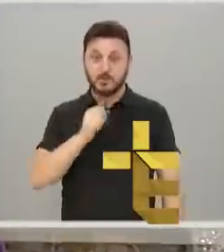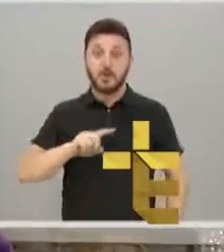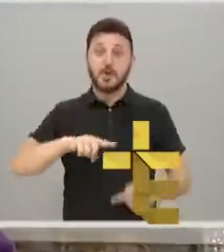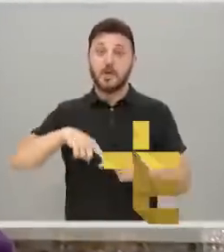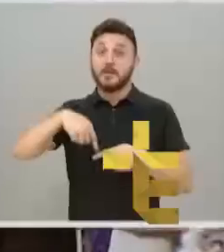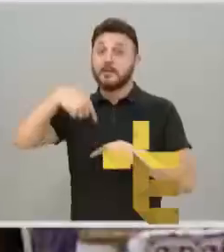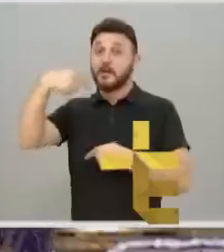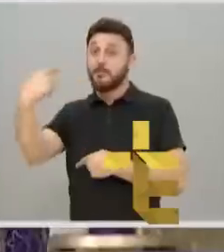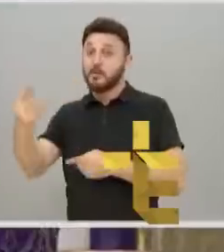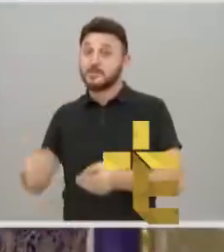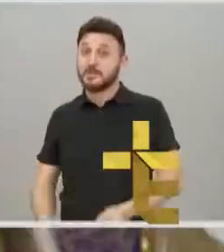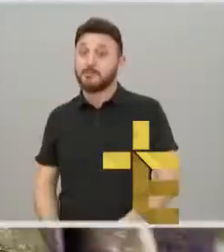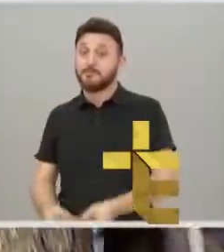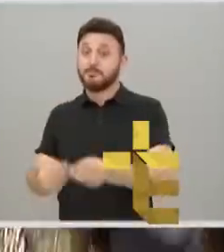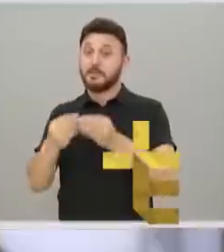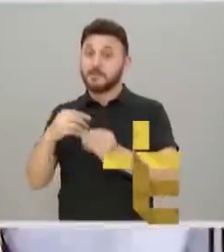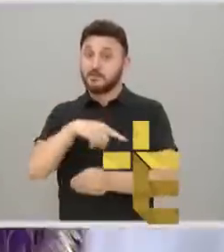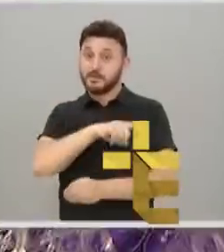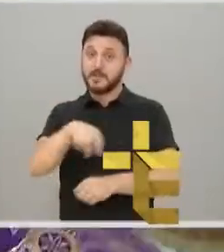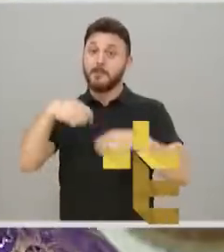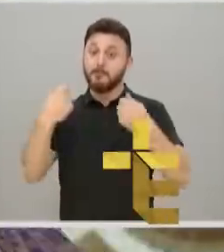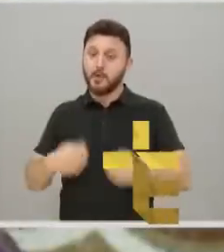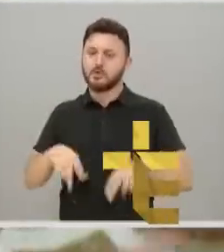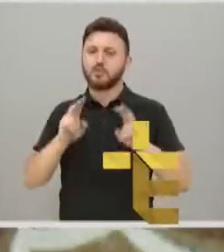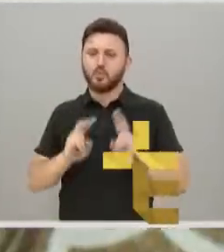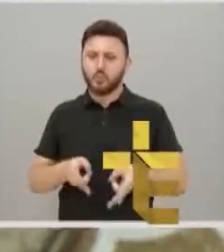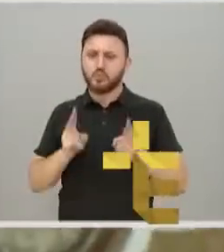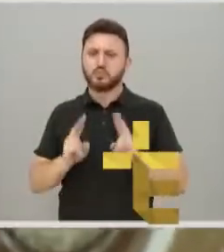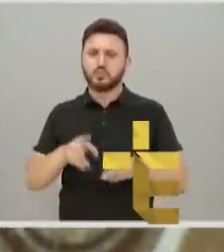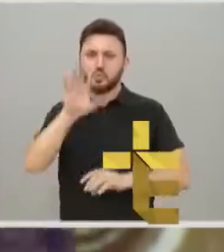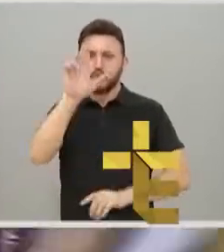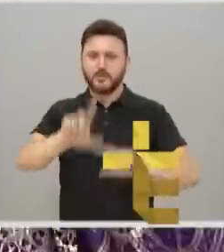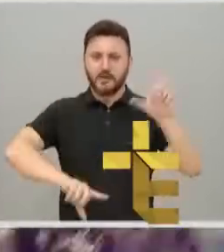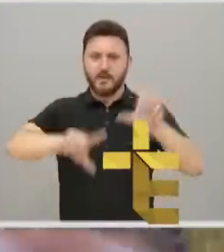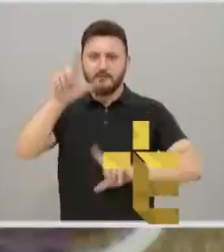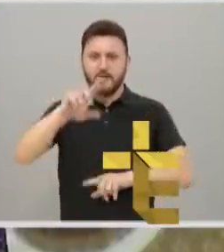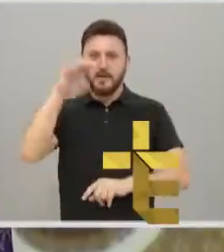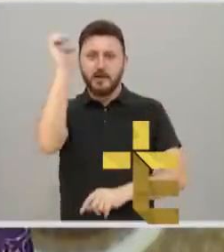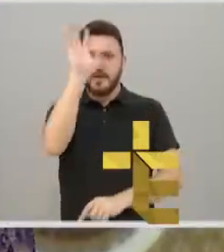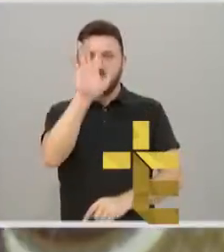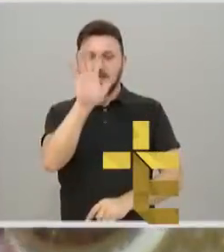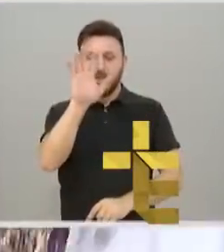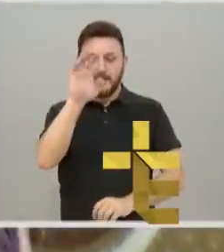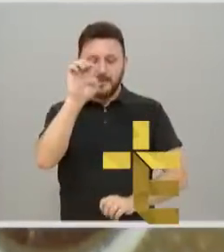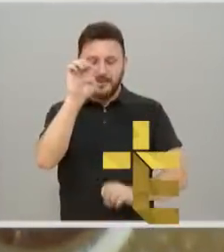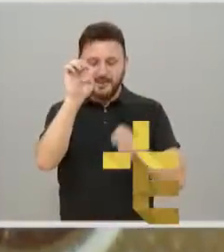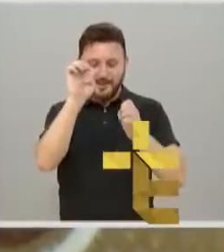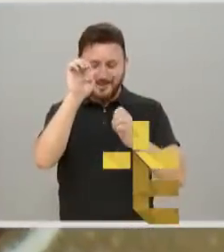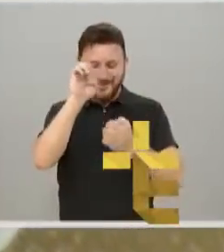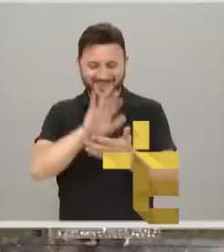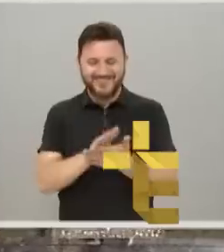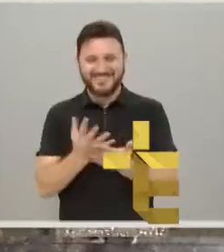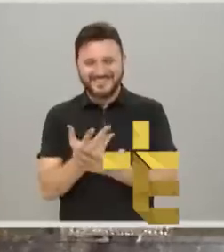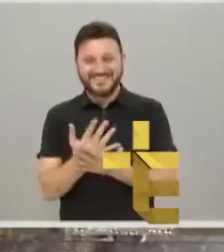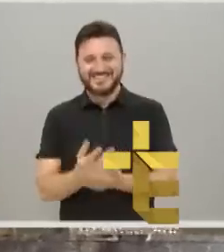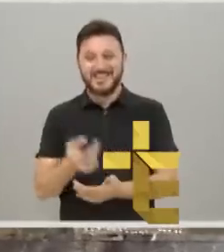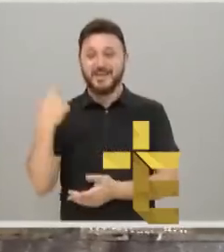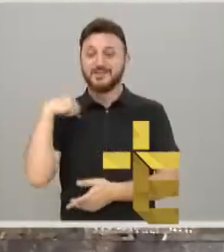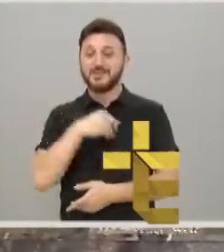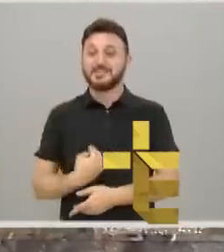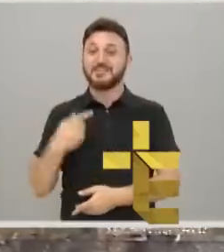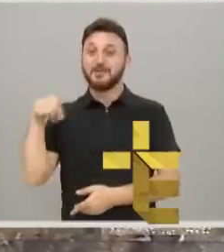missa, você pode continuar na TV evangelizar por todo o Brasil, que nós sacerdotes estaremos no retiro,